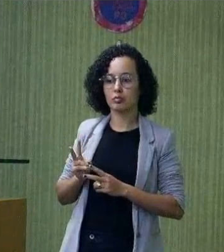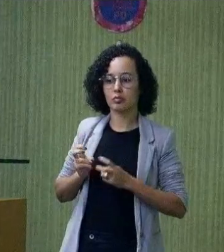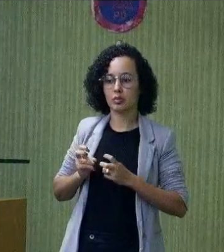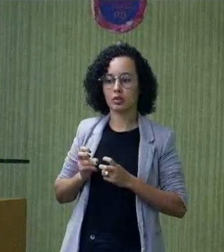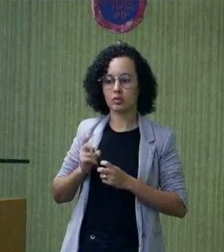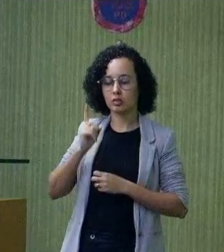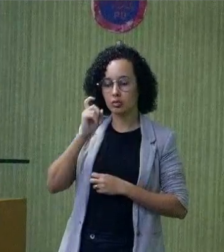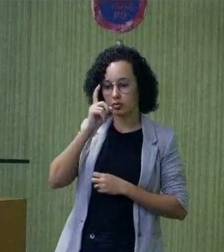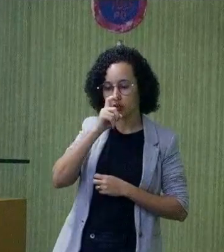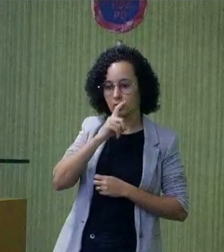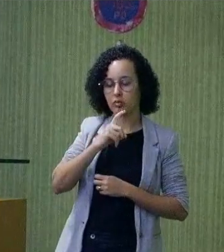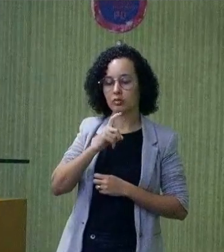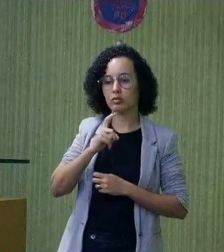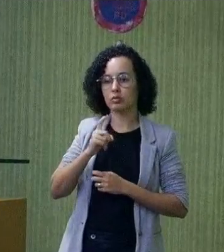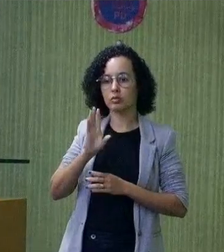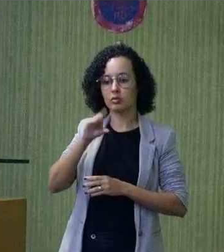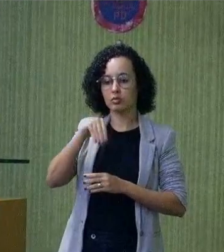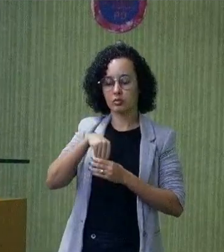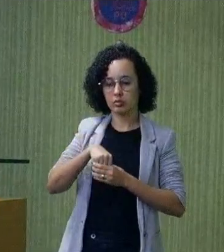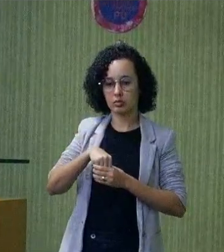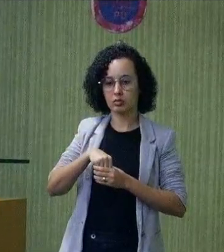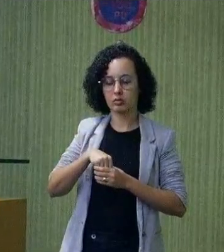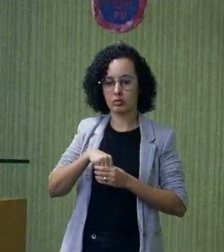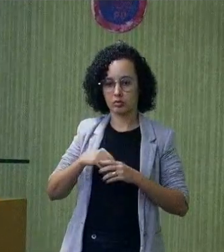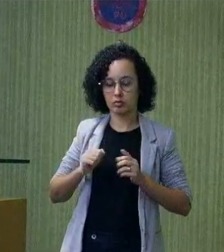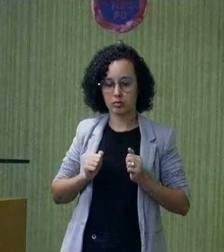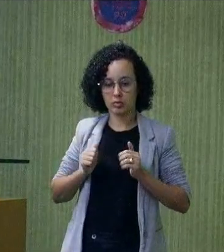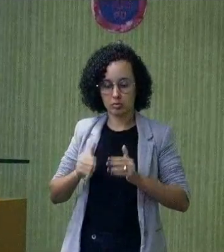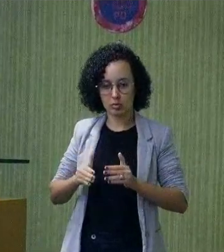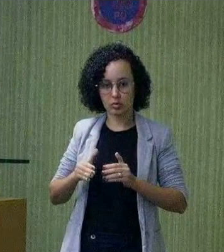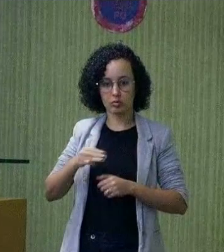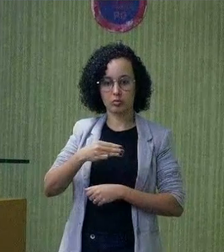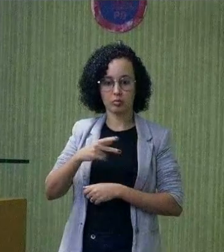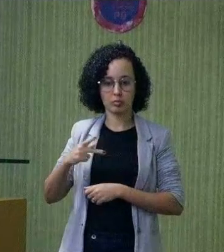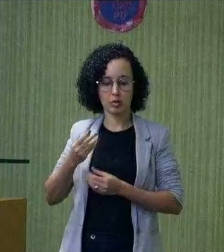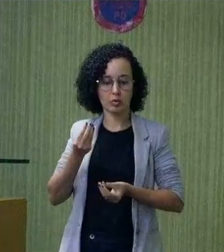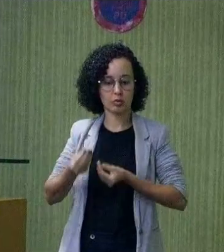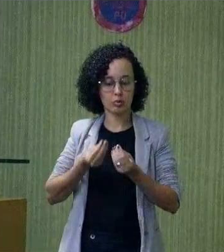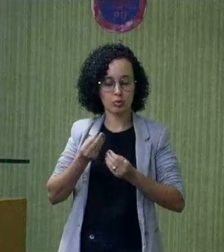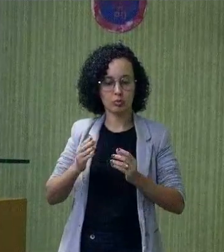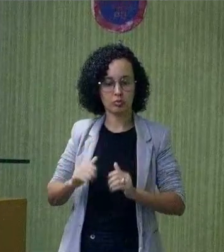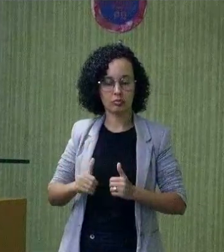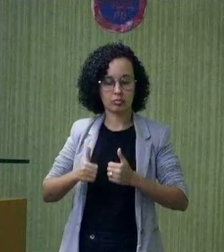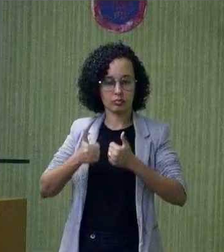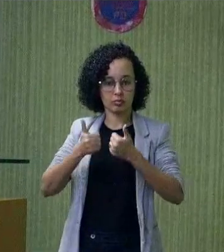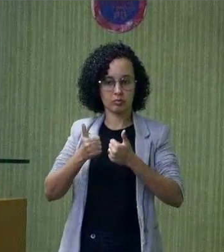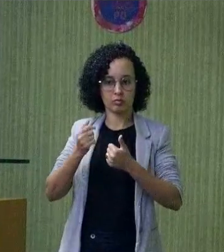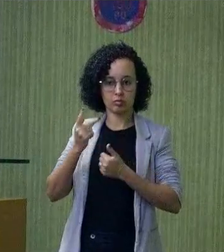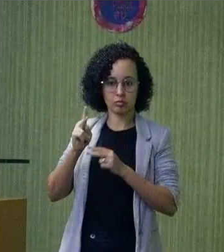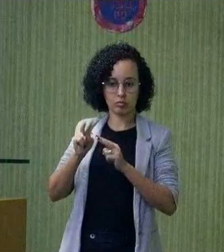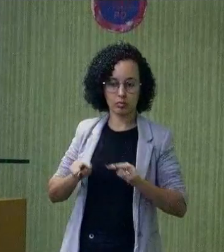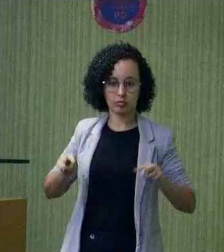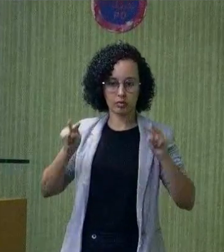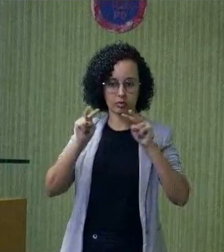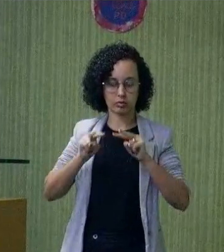atuação do MP quais e como superar em sua visão Daniel naif MP